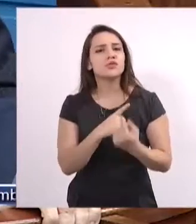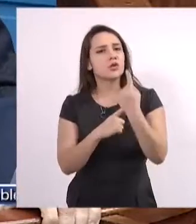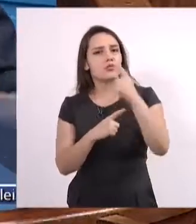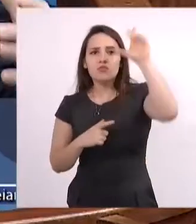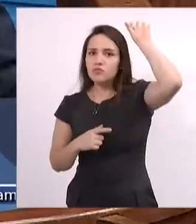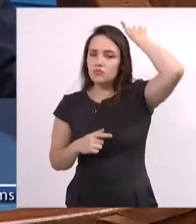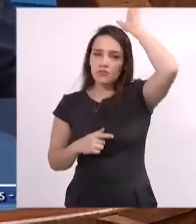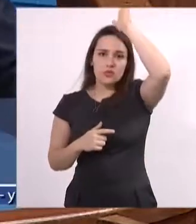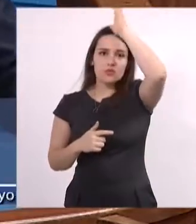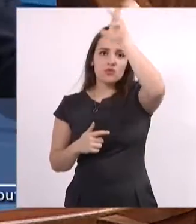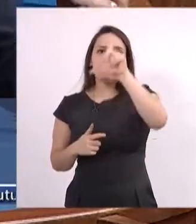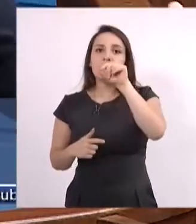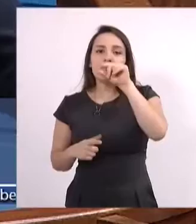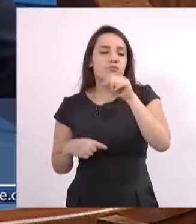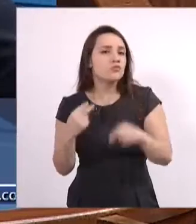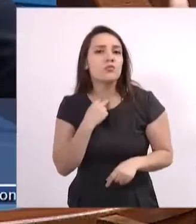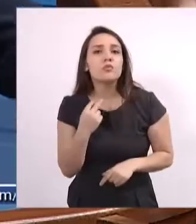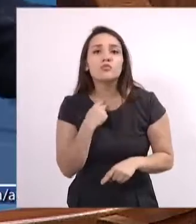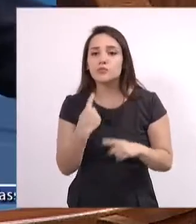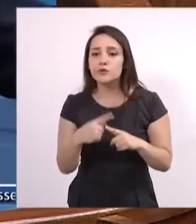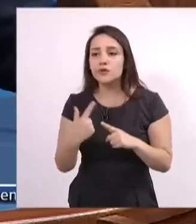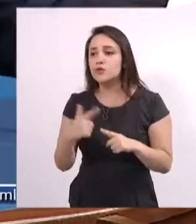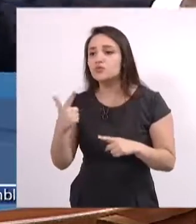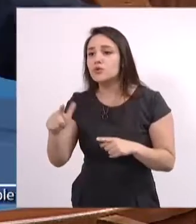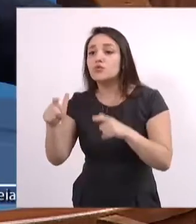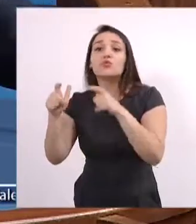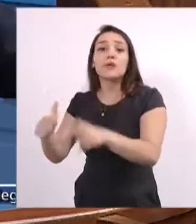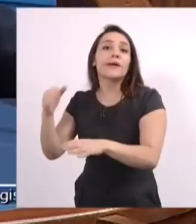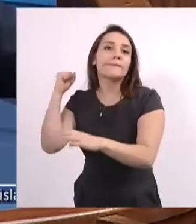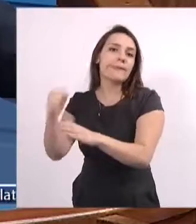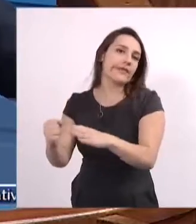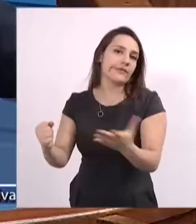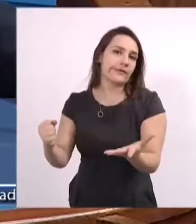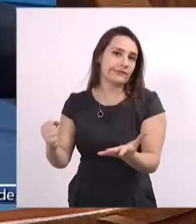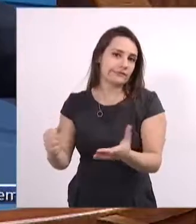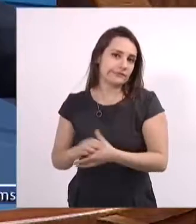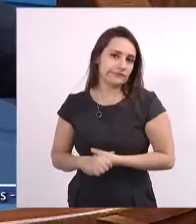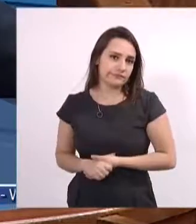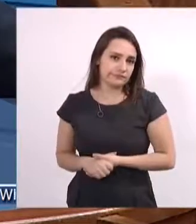vender, porque não tem um frigorífico para entregar.